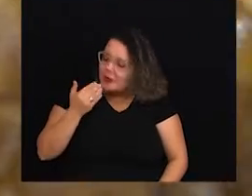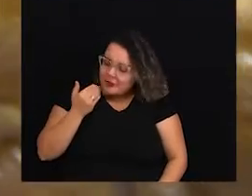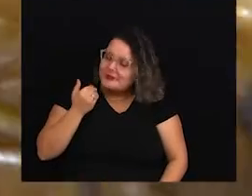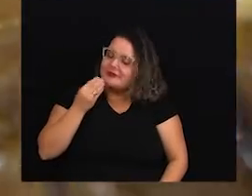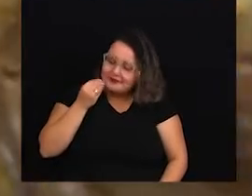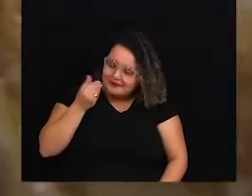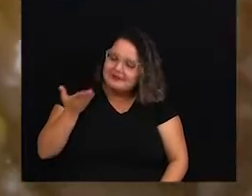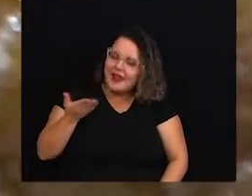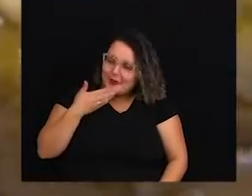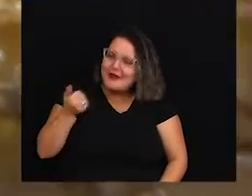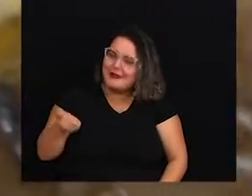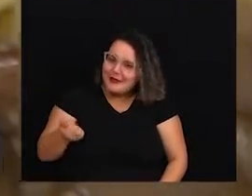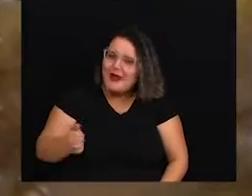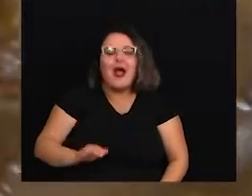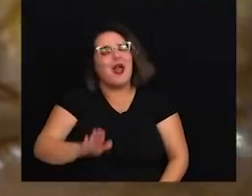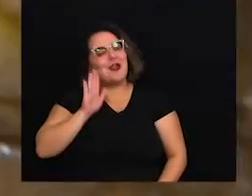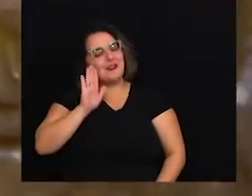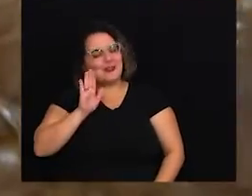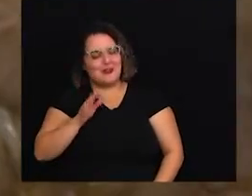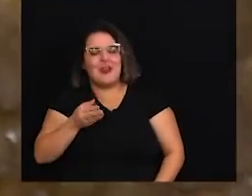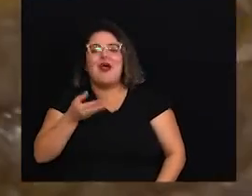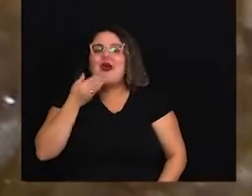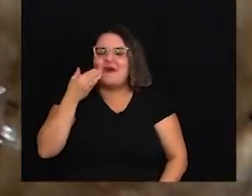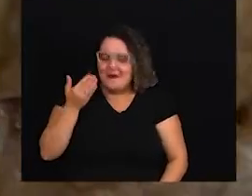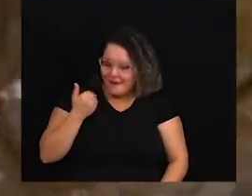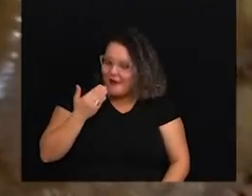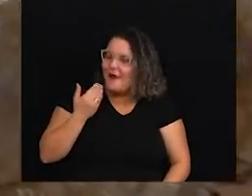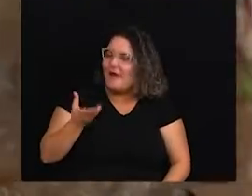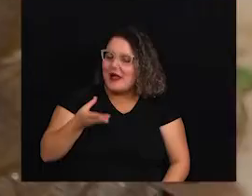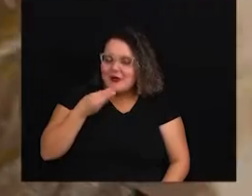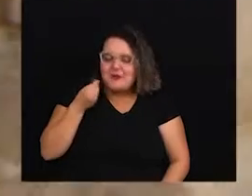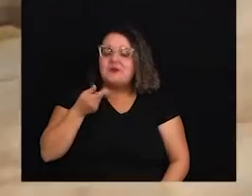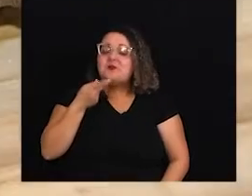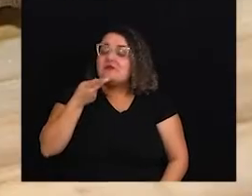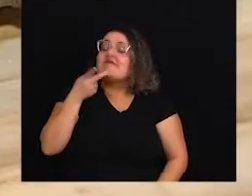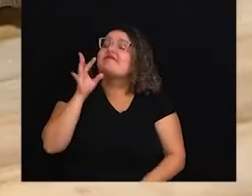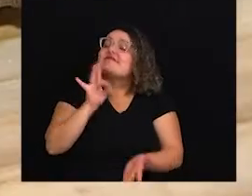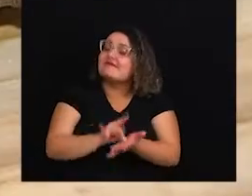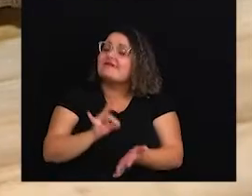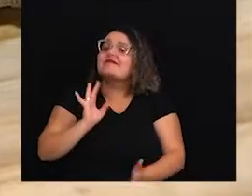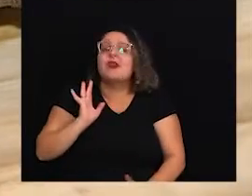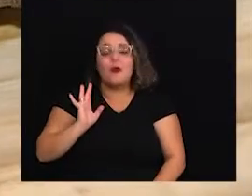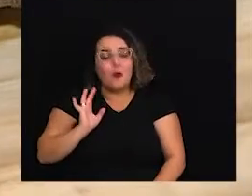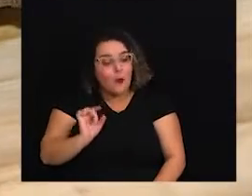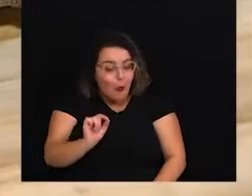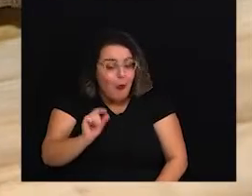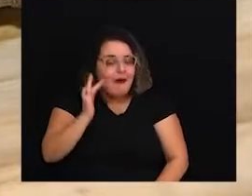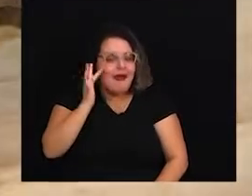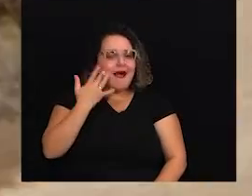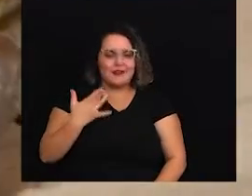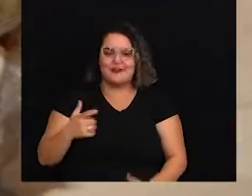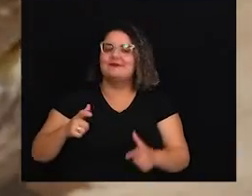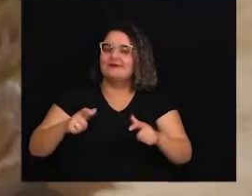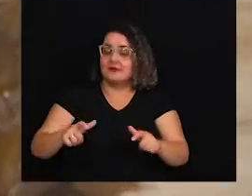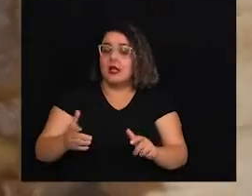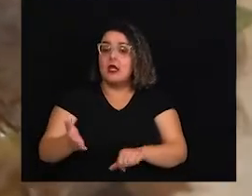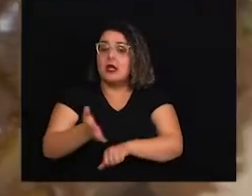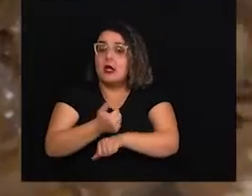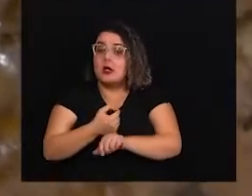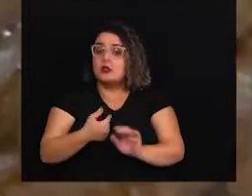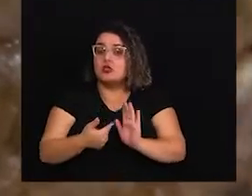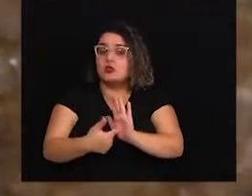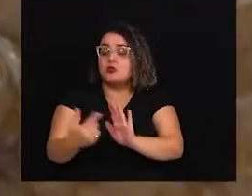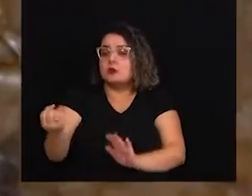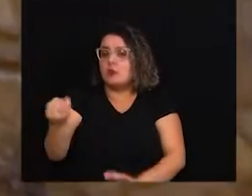Vamos provar pra você. É melhor, daqui, né? Daqui a pouquinho eu vou provar e eu vou falar sinceramente o que eu achei do prato. E antes da